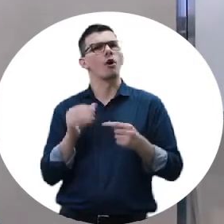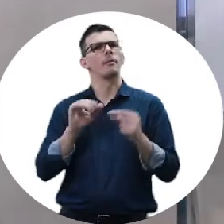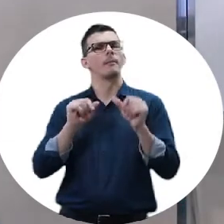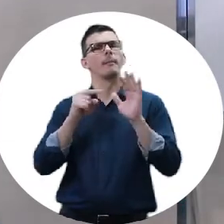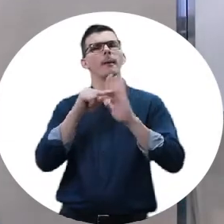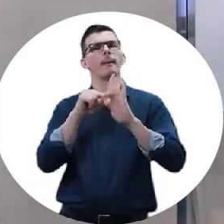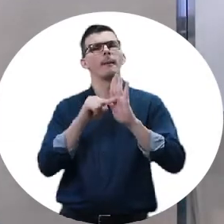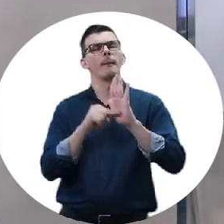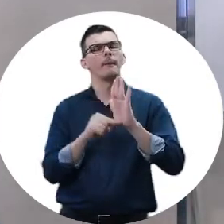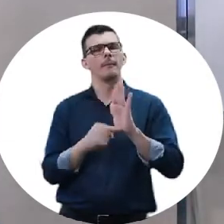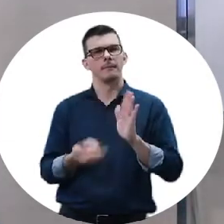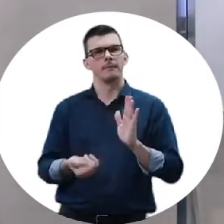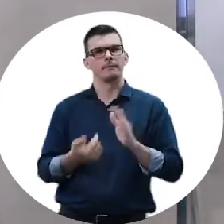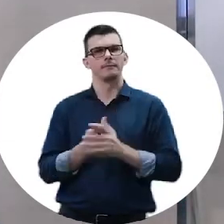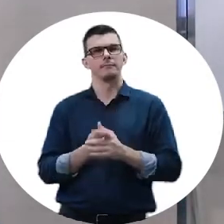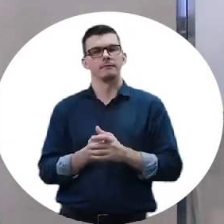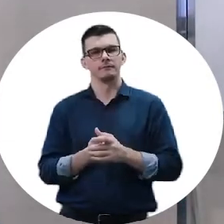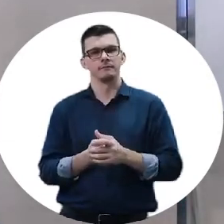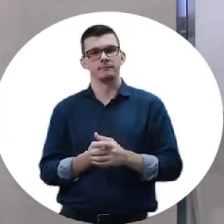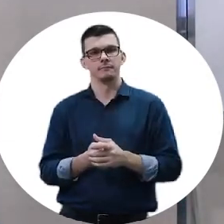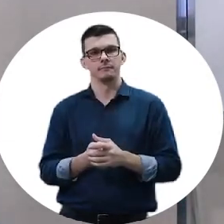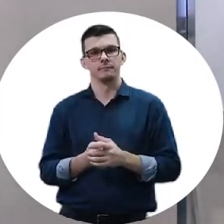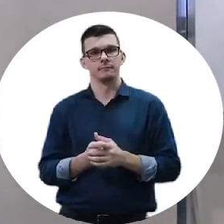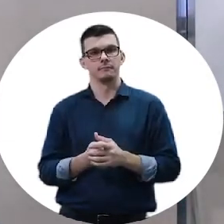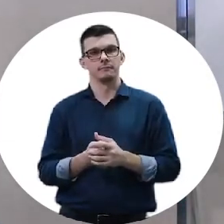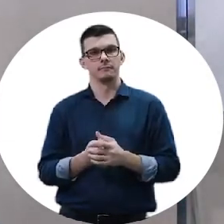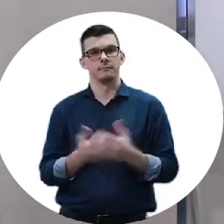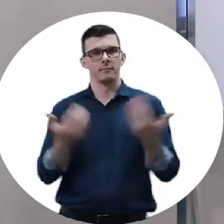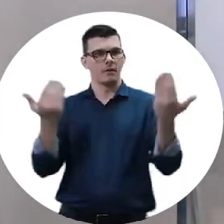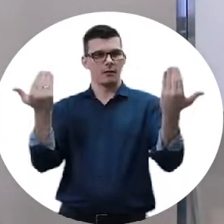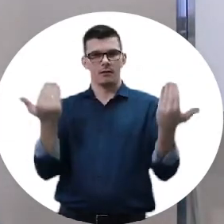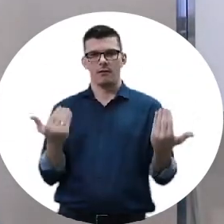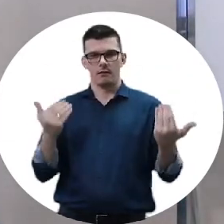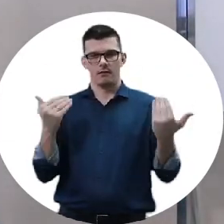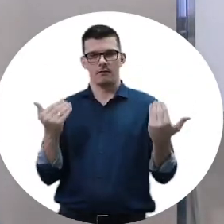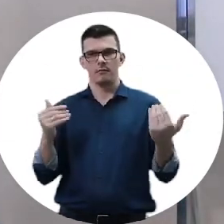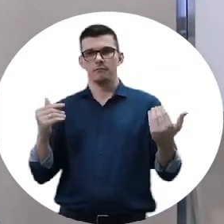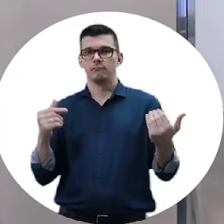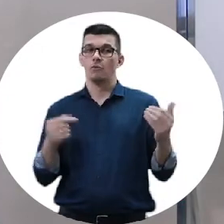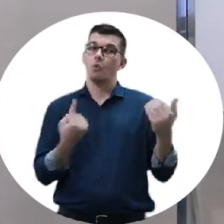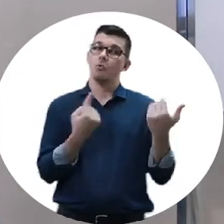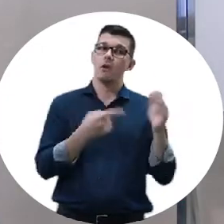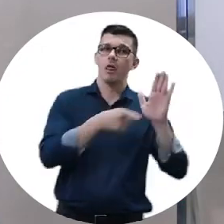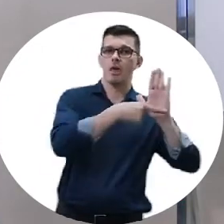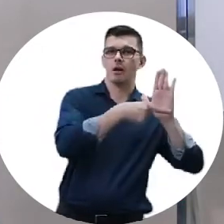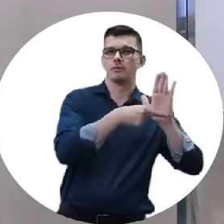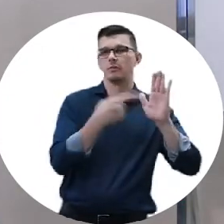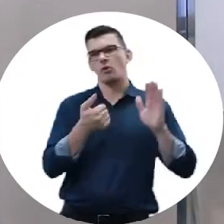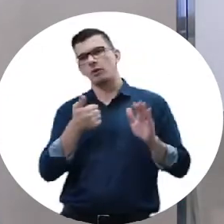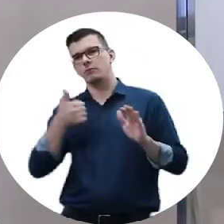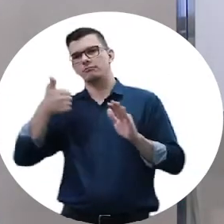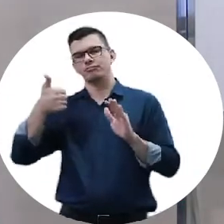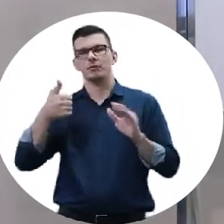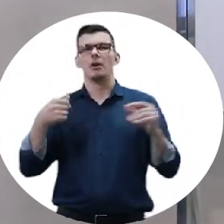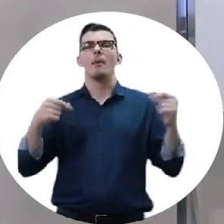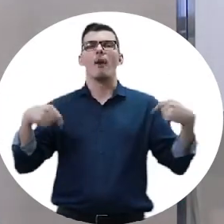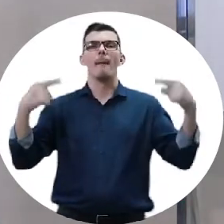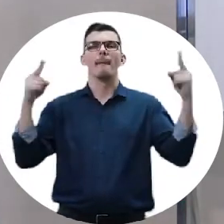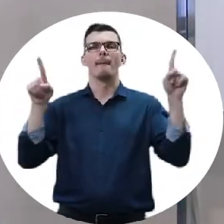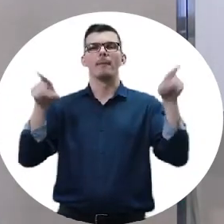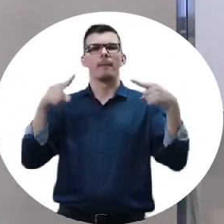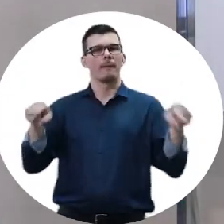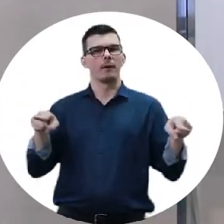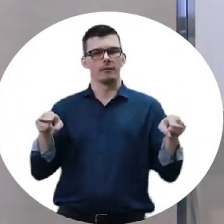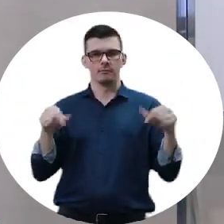A tração que A faz em B é a mesma que B faz em A. É um par de ação e reação. Uma está negativa, a outra positiva. Então, eu posso cortar. Vai